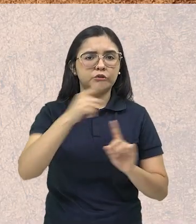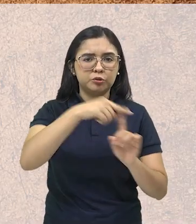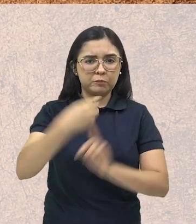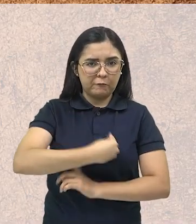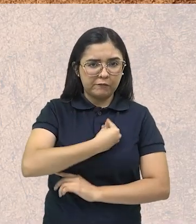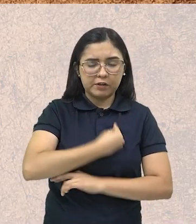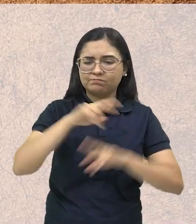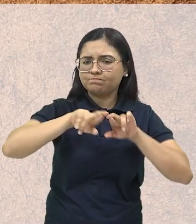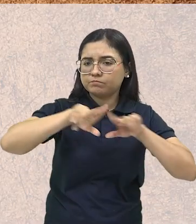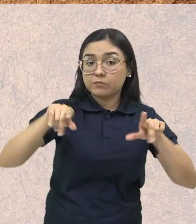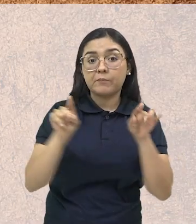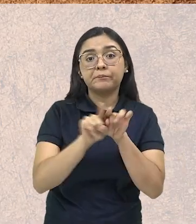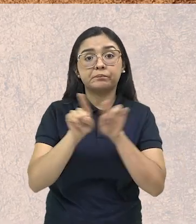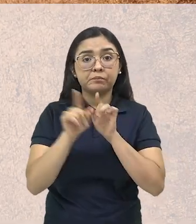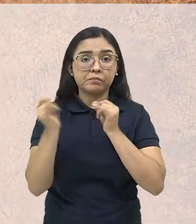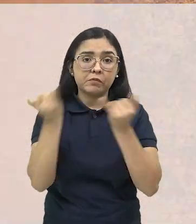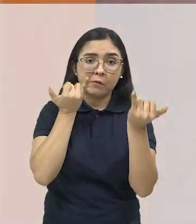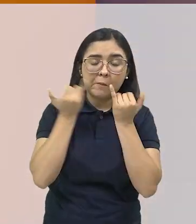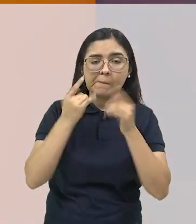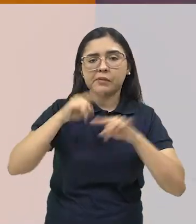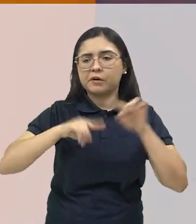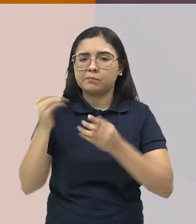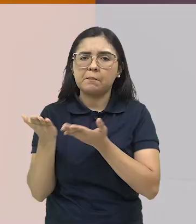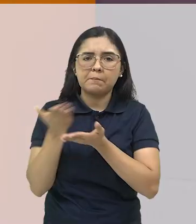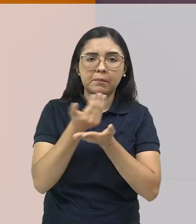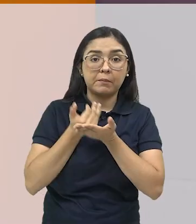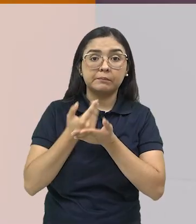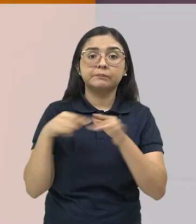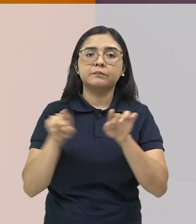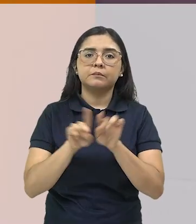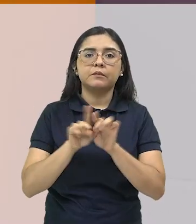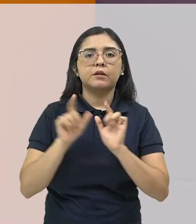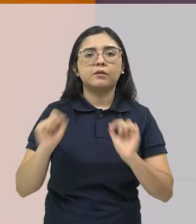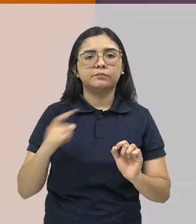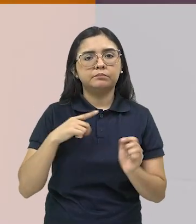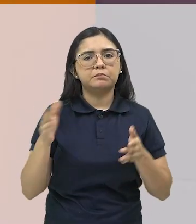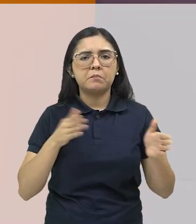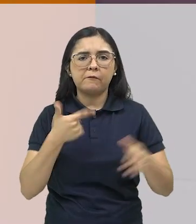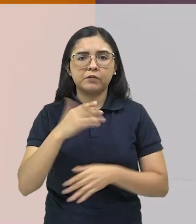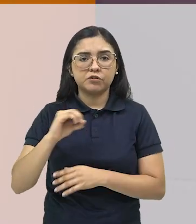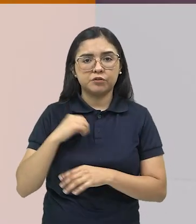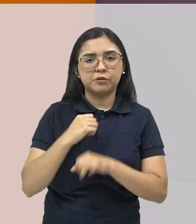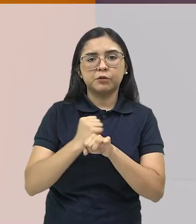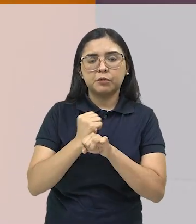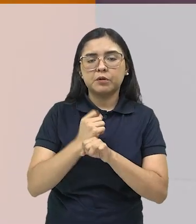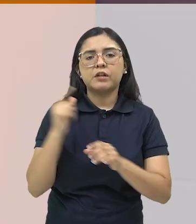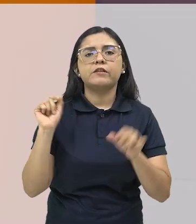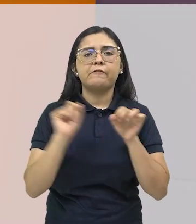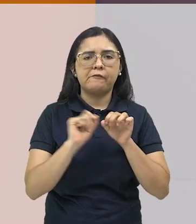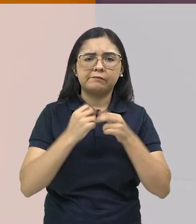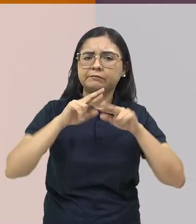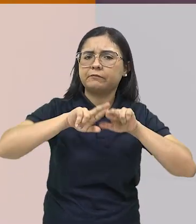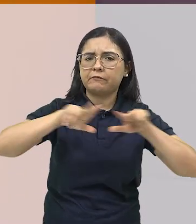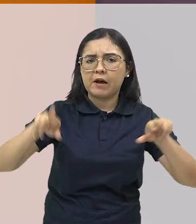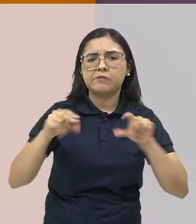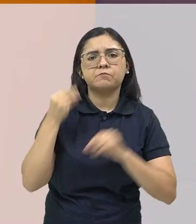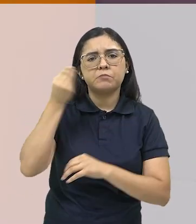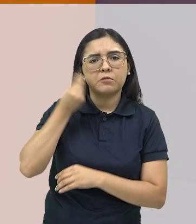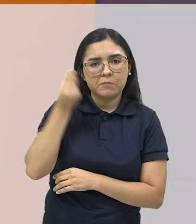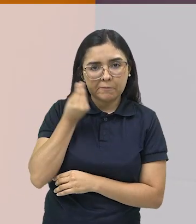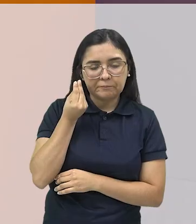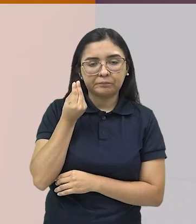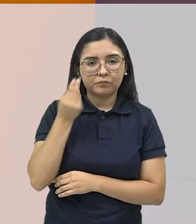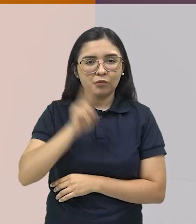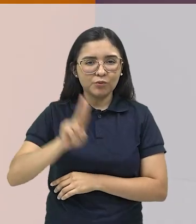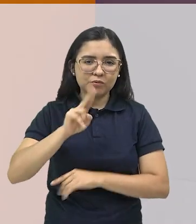espécies, conseguiu coletar muitos materiais e ao longo dos 20 anos ele realizou vários experimentos com